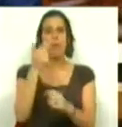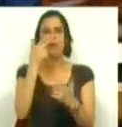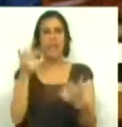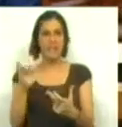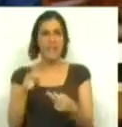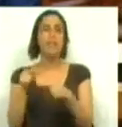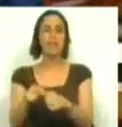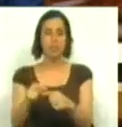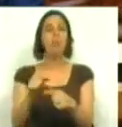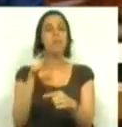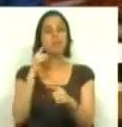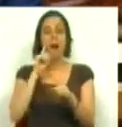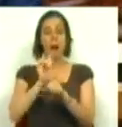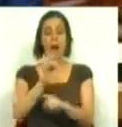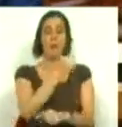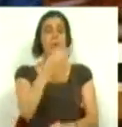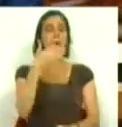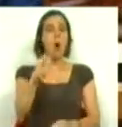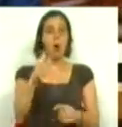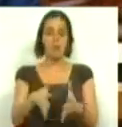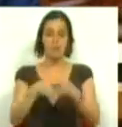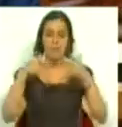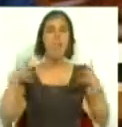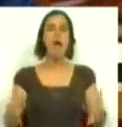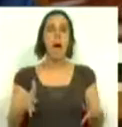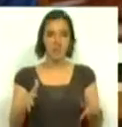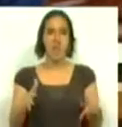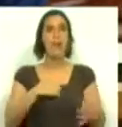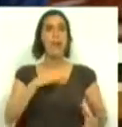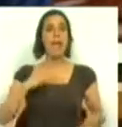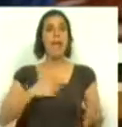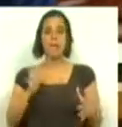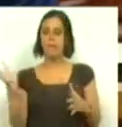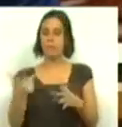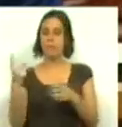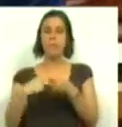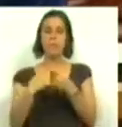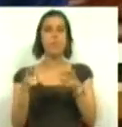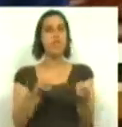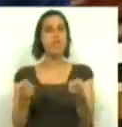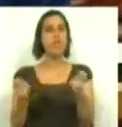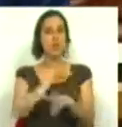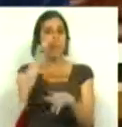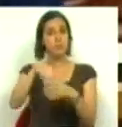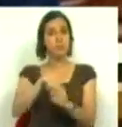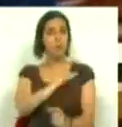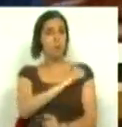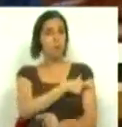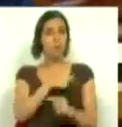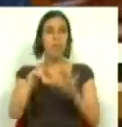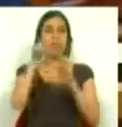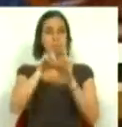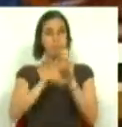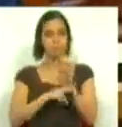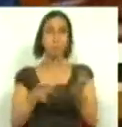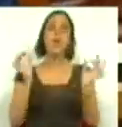resíduos, ERSAR, que viu em 2011 ser alargado o universo das entidades gestoras abrangidas pelos seus poderes de